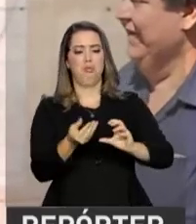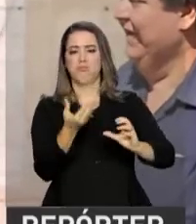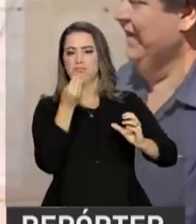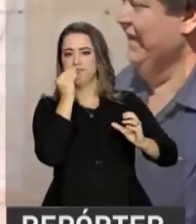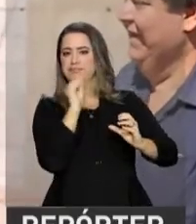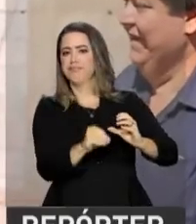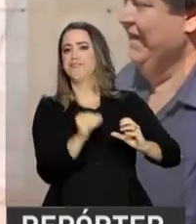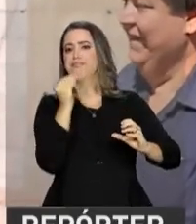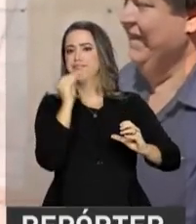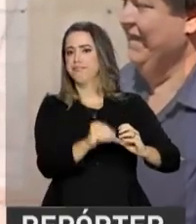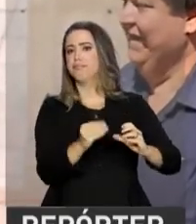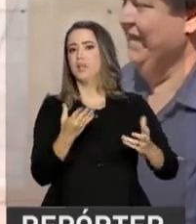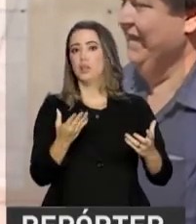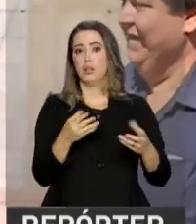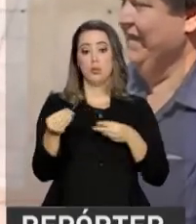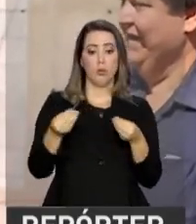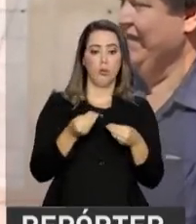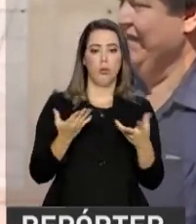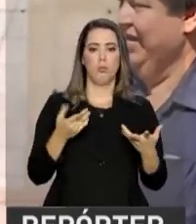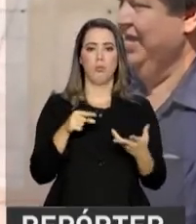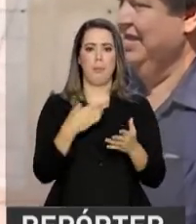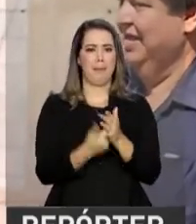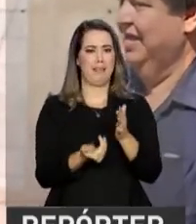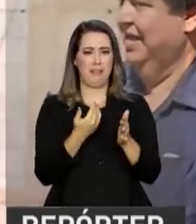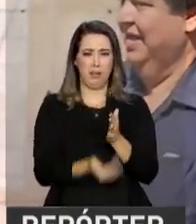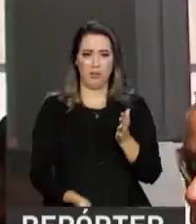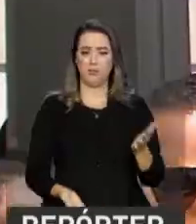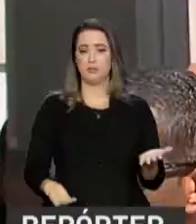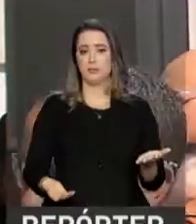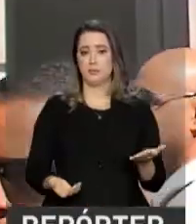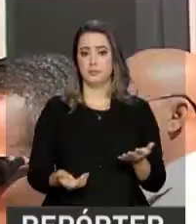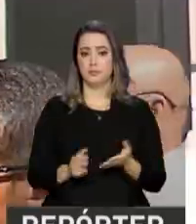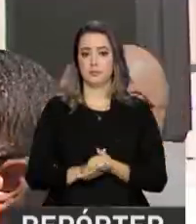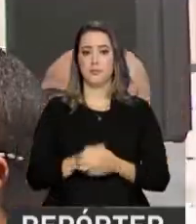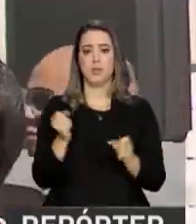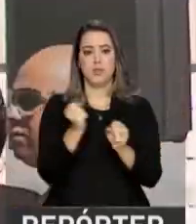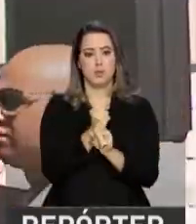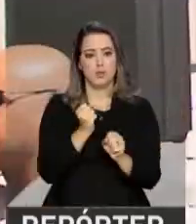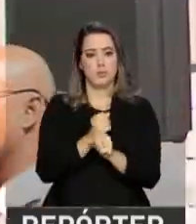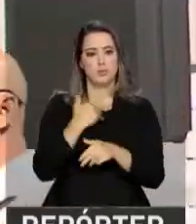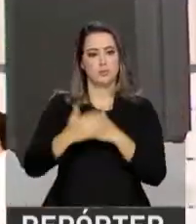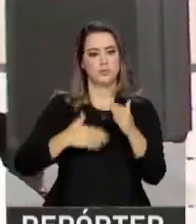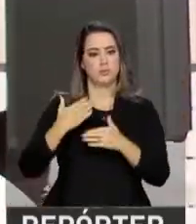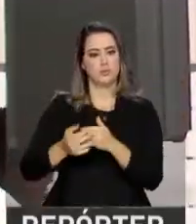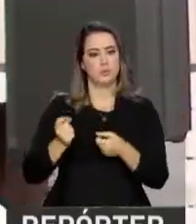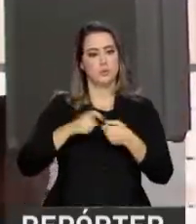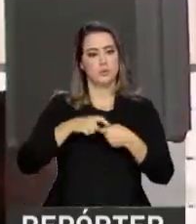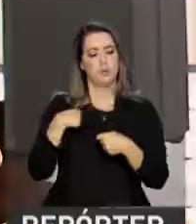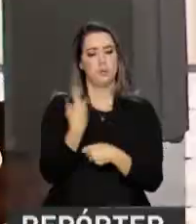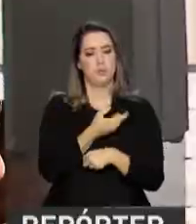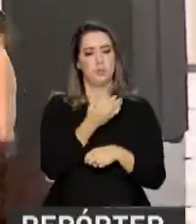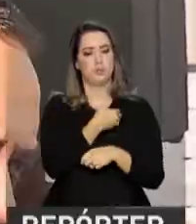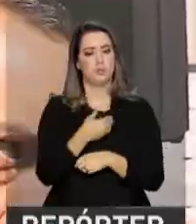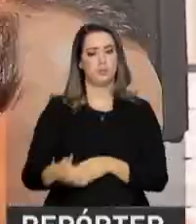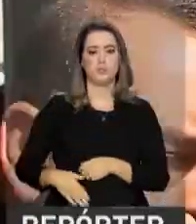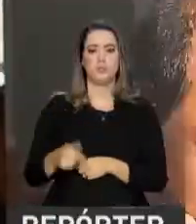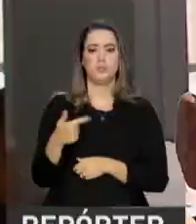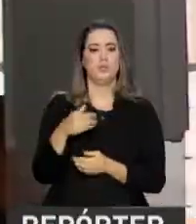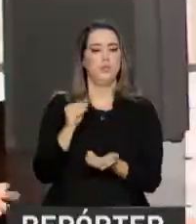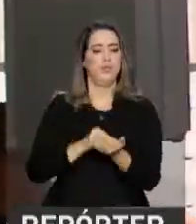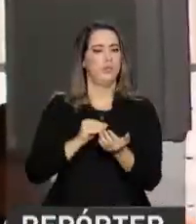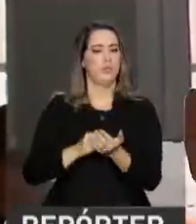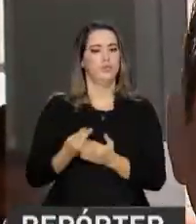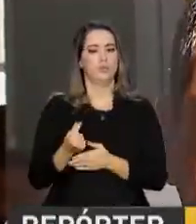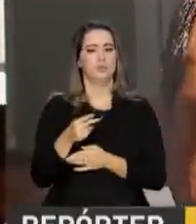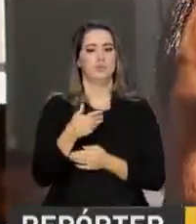inúteis estavam perdendo inclusive valor as obras estão aceleradas foram retomadas pelo nosso governo não faltará recursos